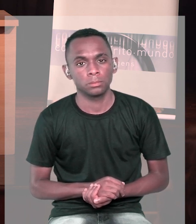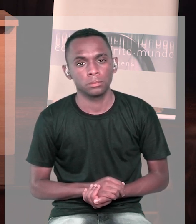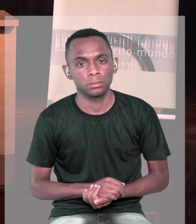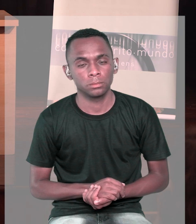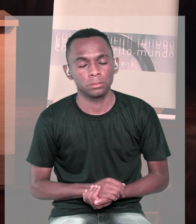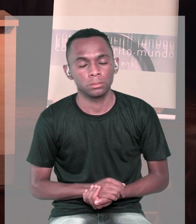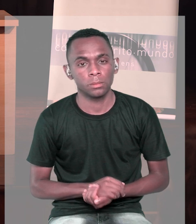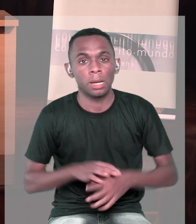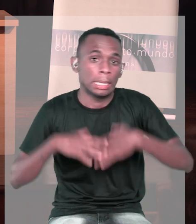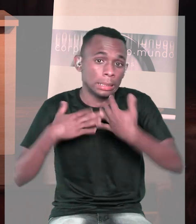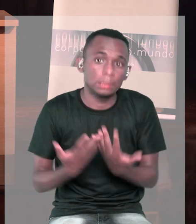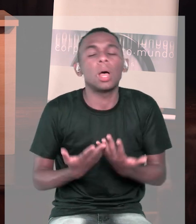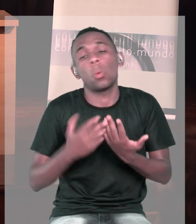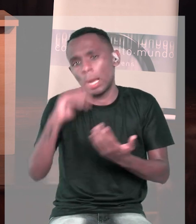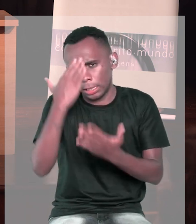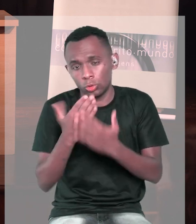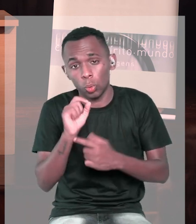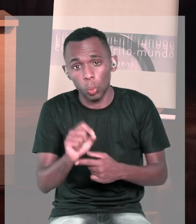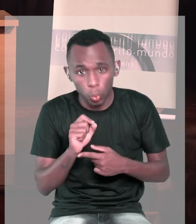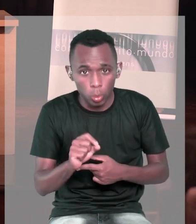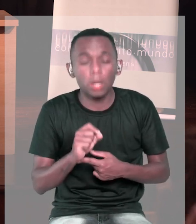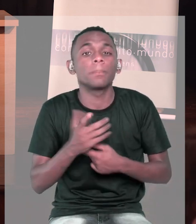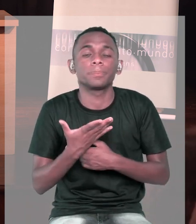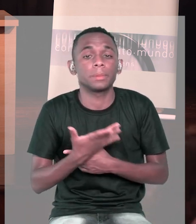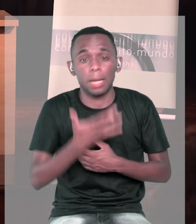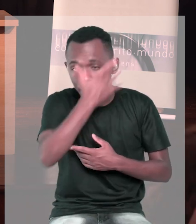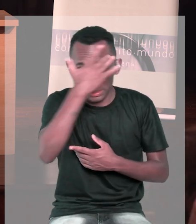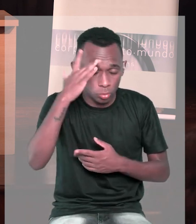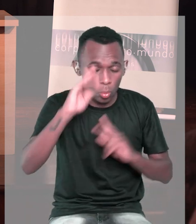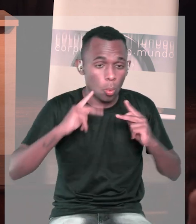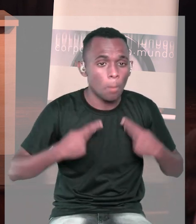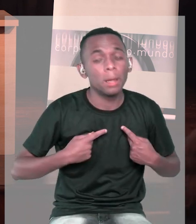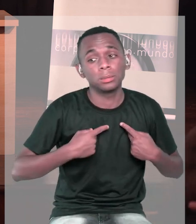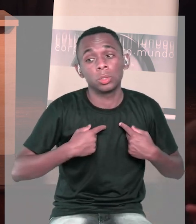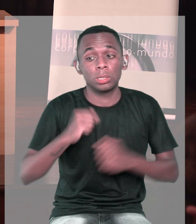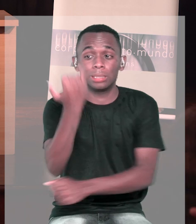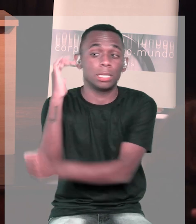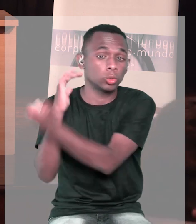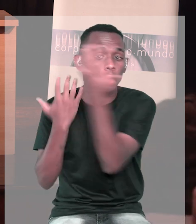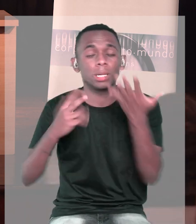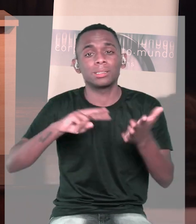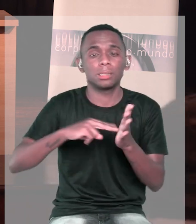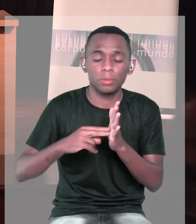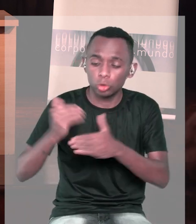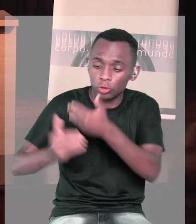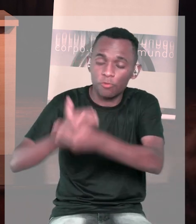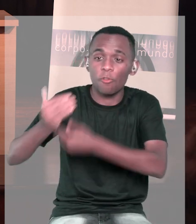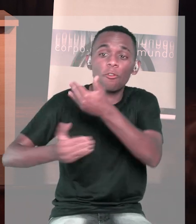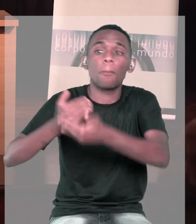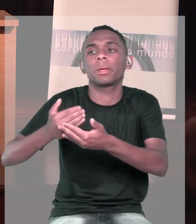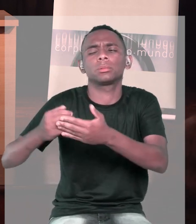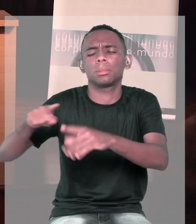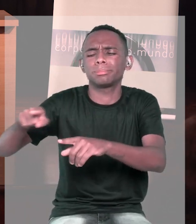l'homme. Então foi-se considerado que a natureza era uma extensão mecânica regida